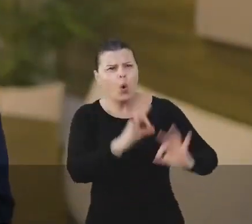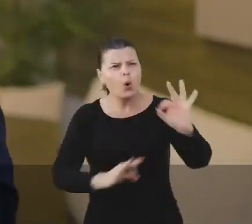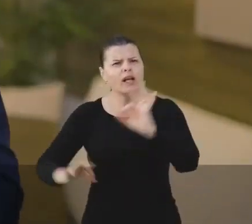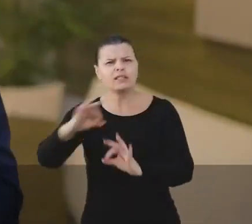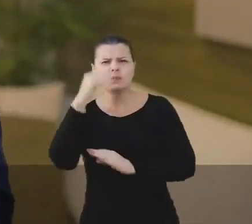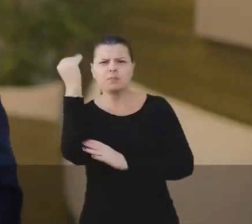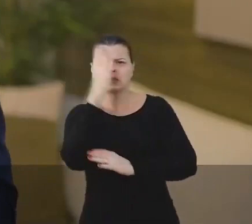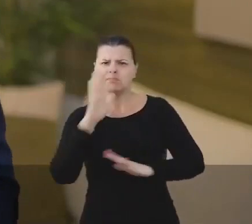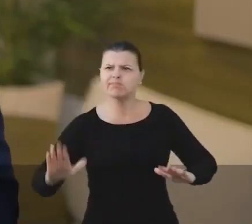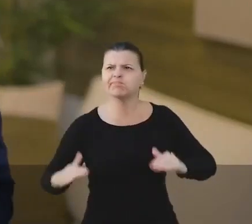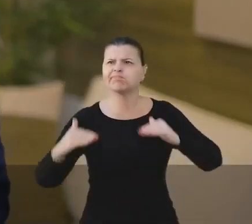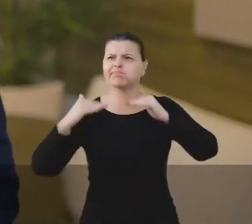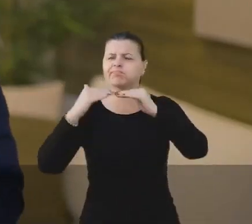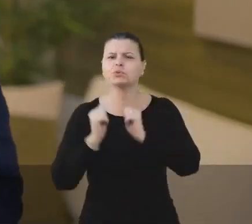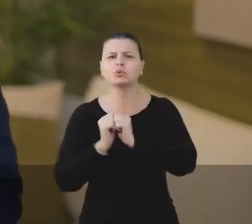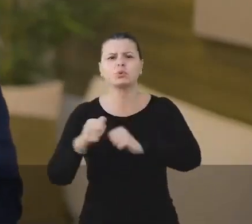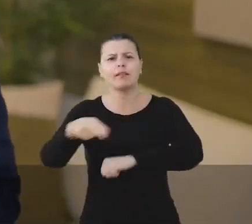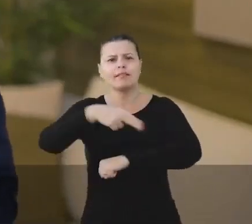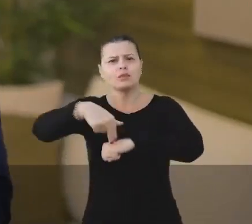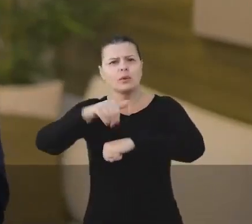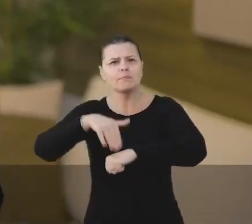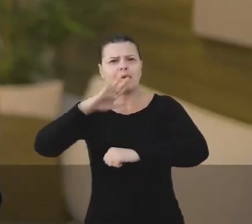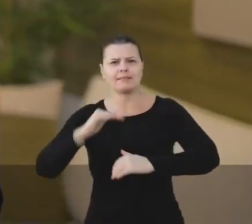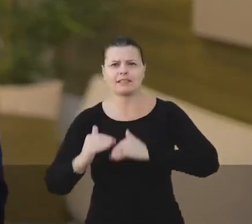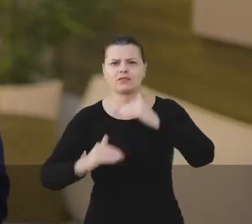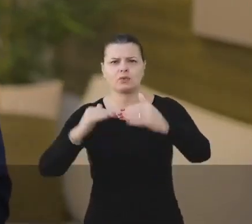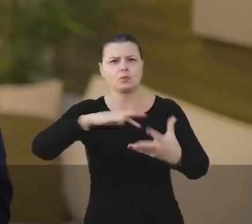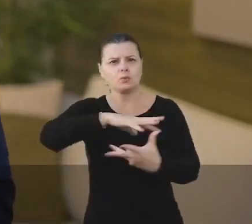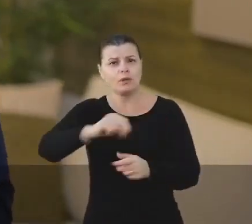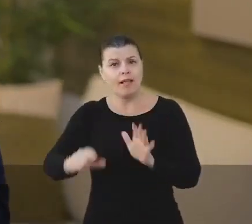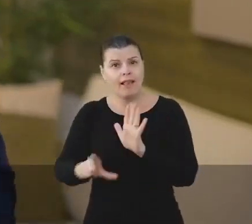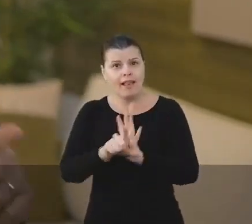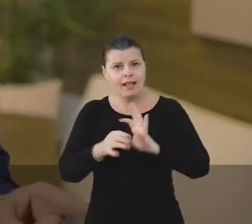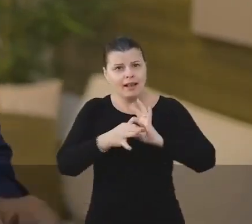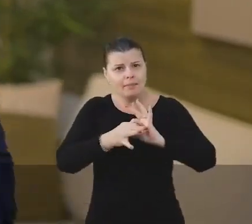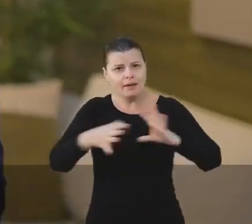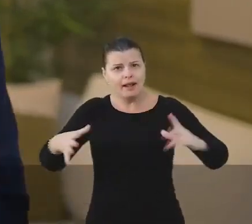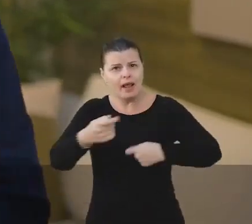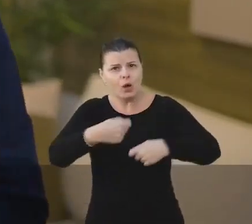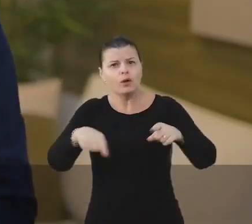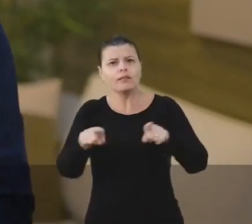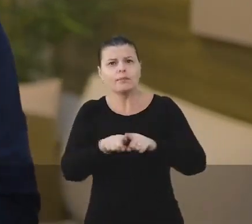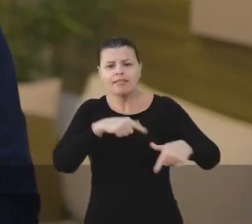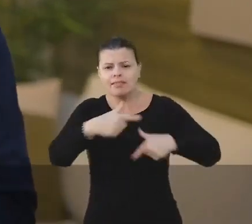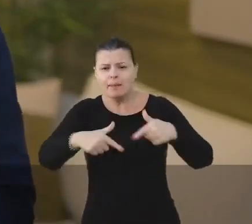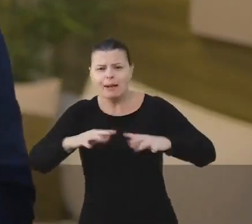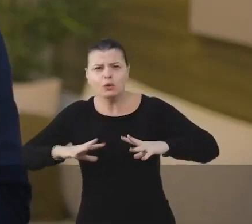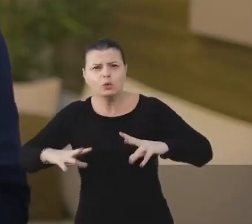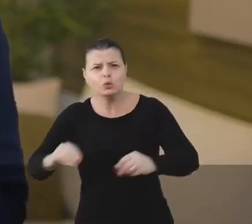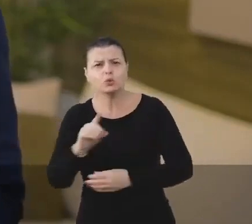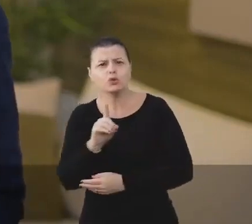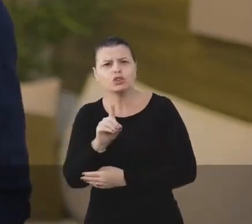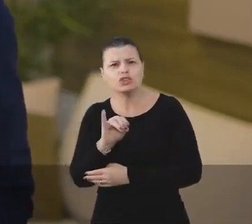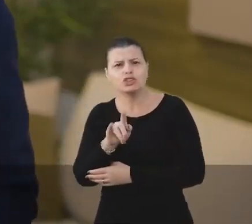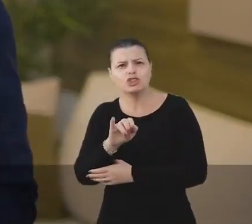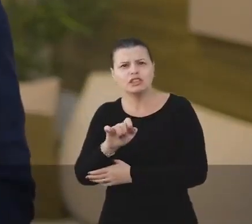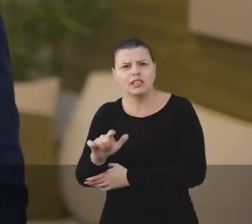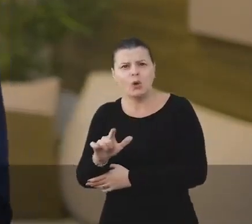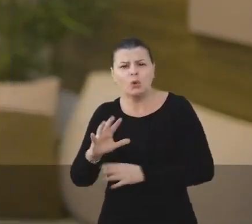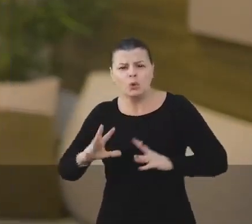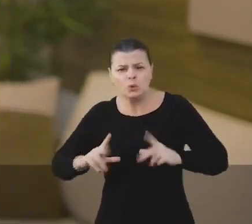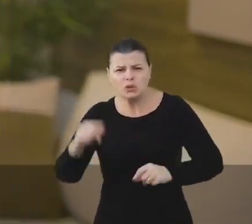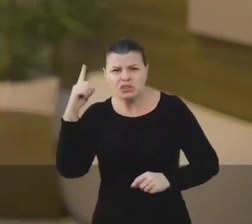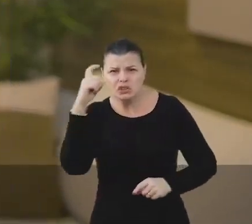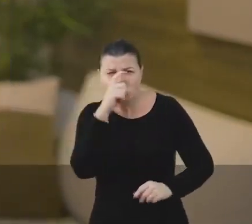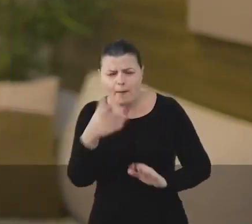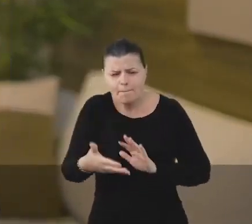às nações mais desenvolvidas do mundo. Com a Lei da Liberdade Econômica e a digitalização dos serviços, tiramos as pedras do